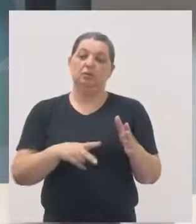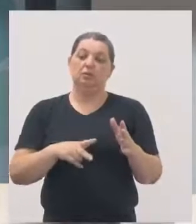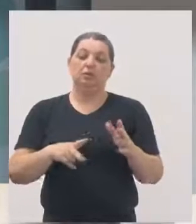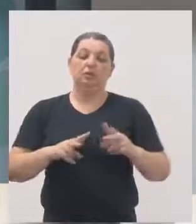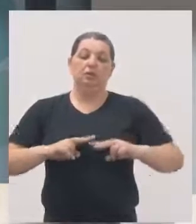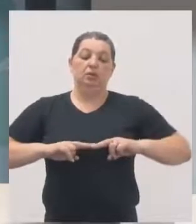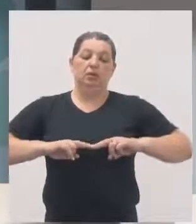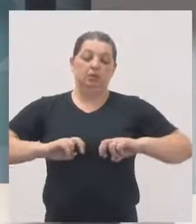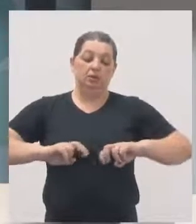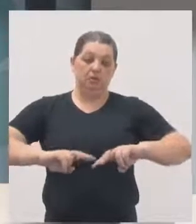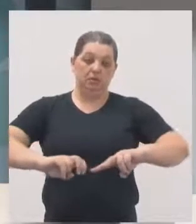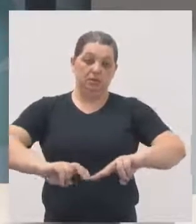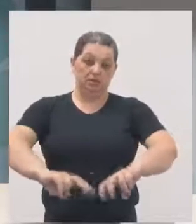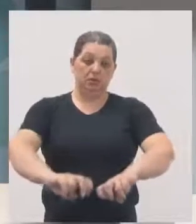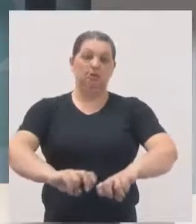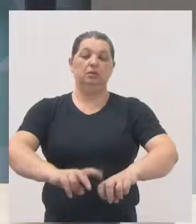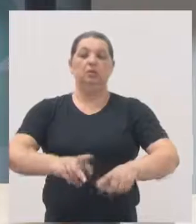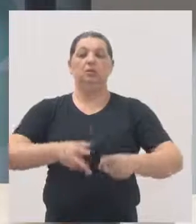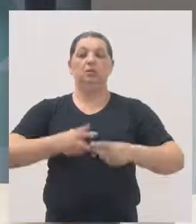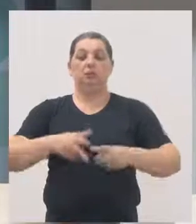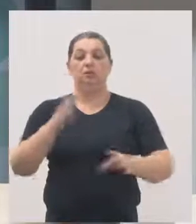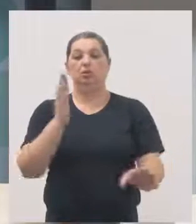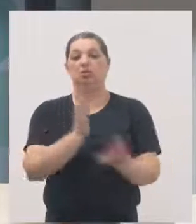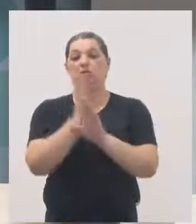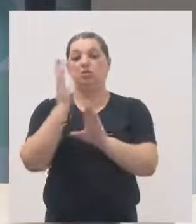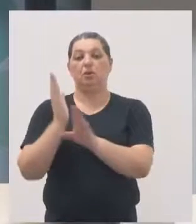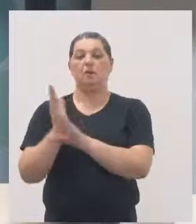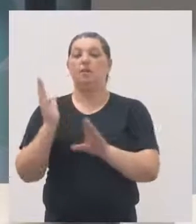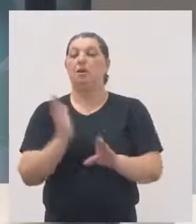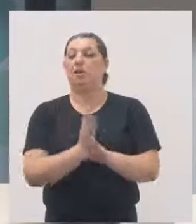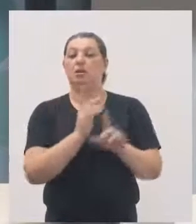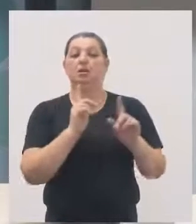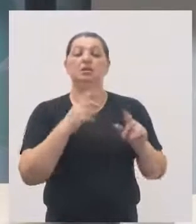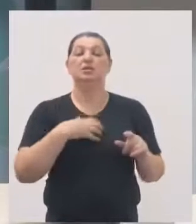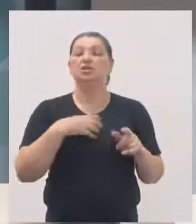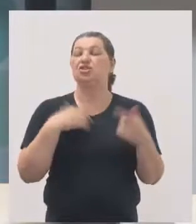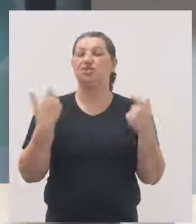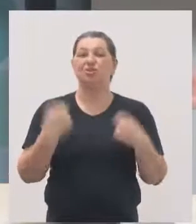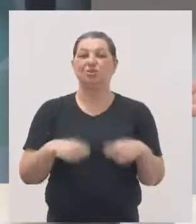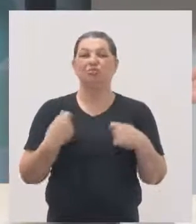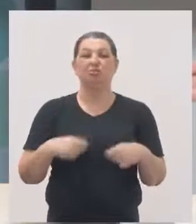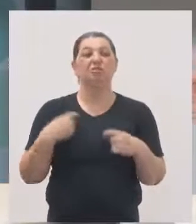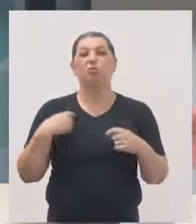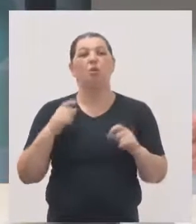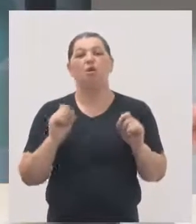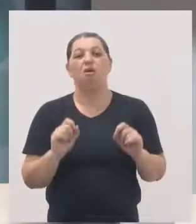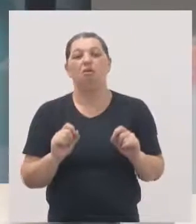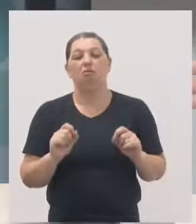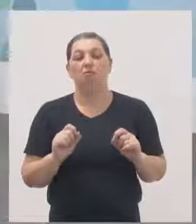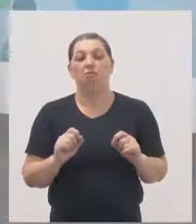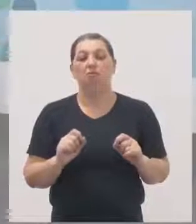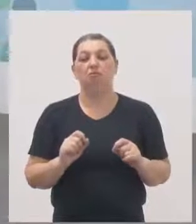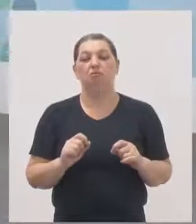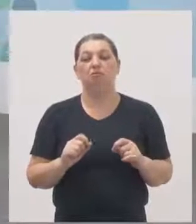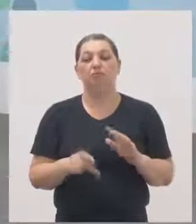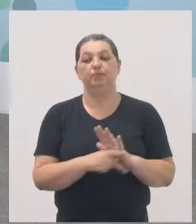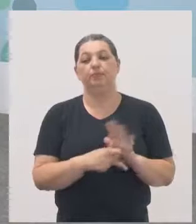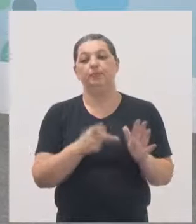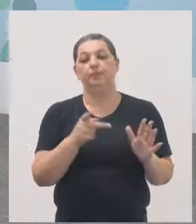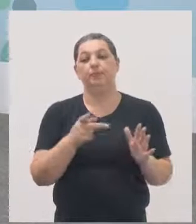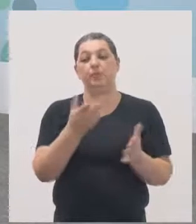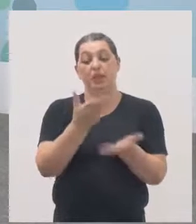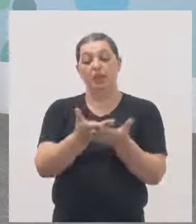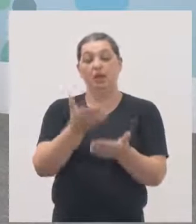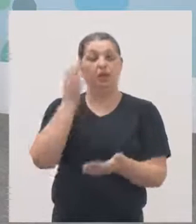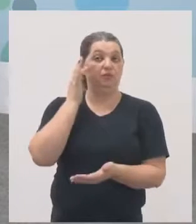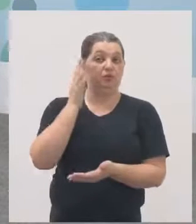né, a ferramenta e descobrindo, né? E sentindo a sua necessidade também, né? Que, na verdade, por exemplo, a sua necessidade nas suas aulas de filosofia